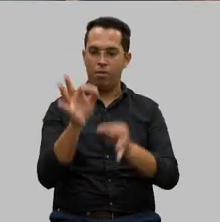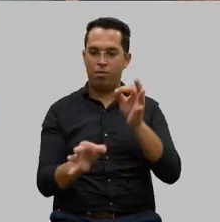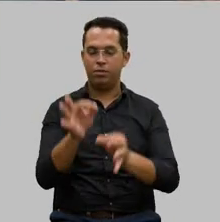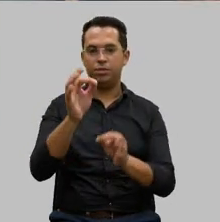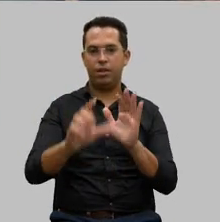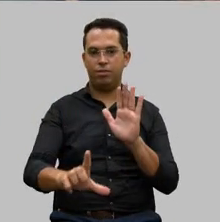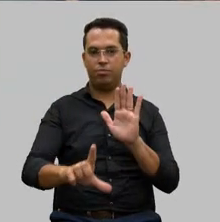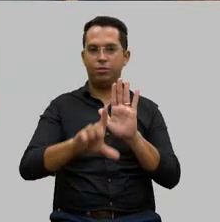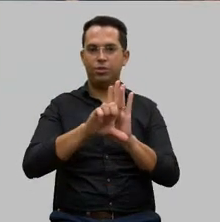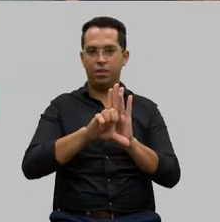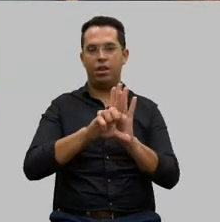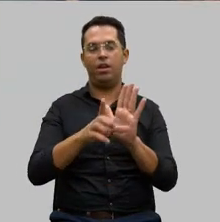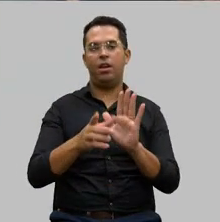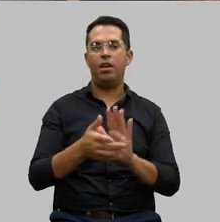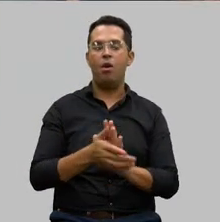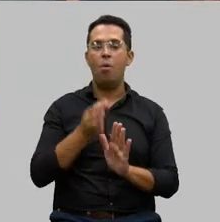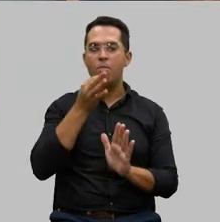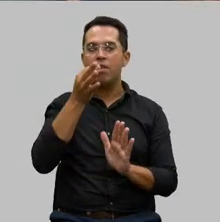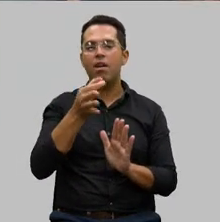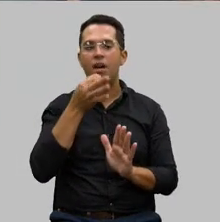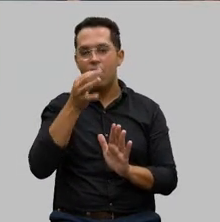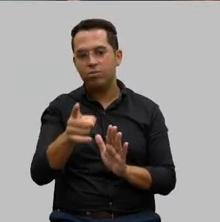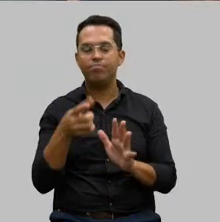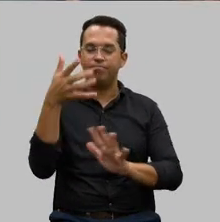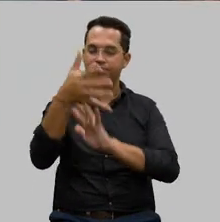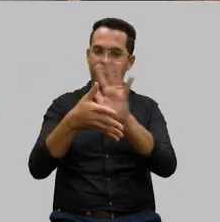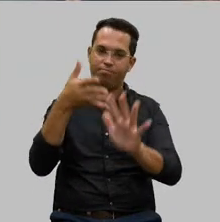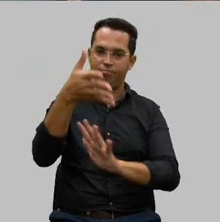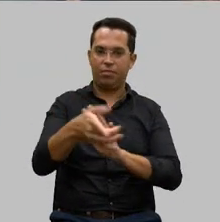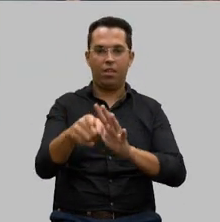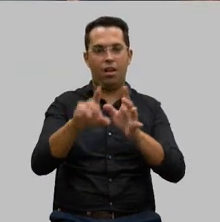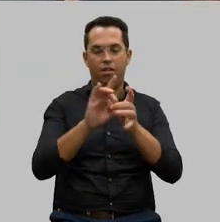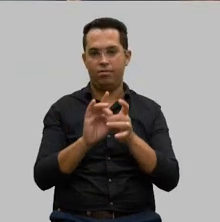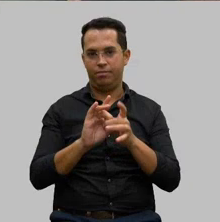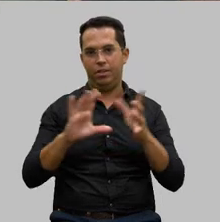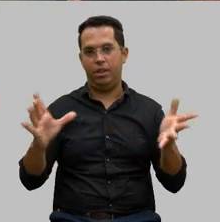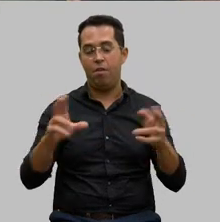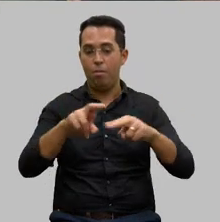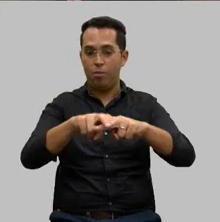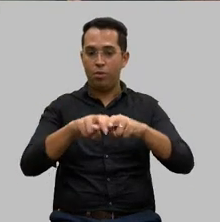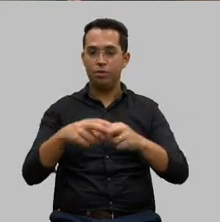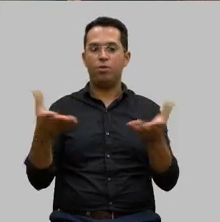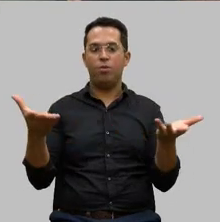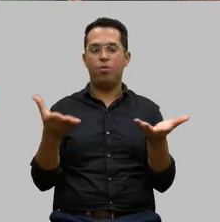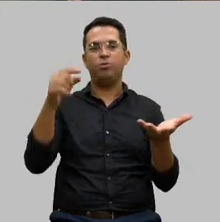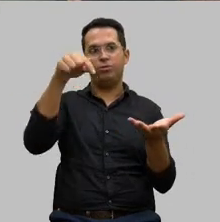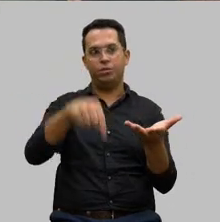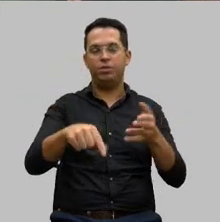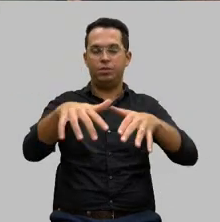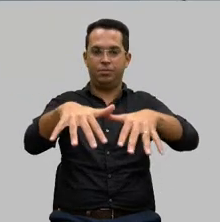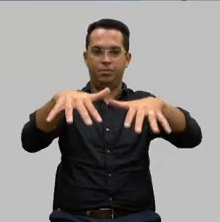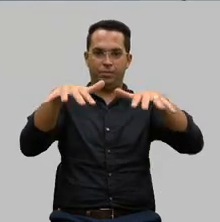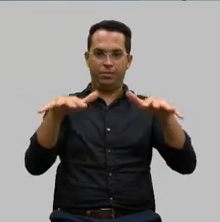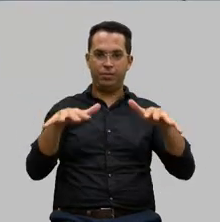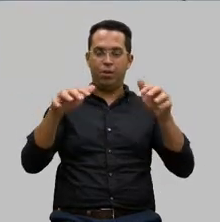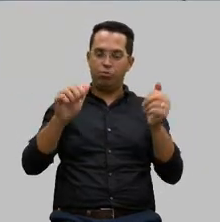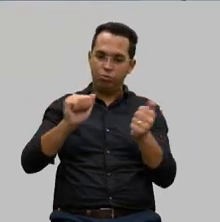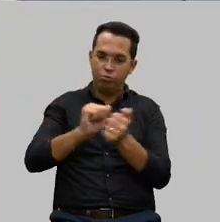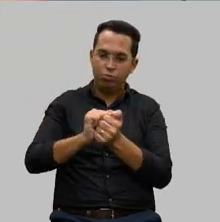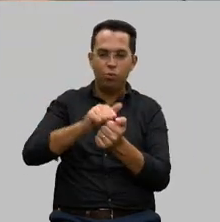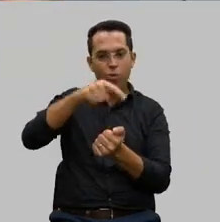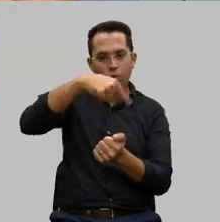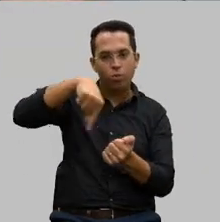gente ouvir as demandas de vocês foi para isso que a frente parlamentar foi criada tá pra gente juntos poder